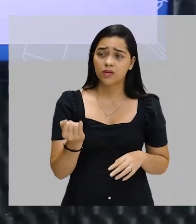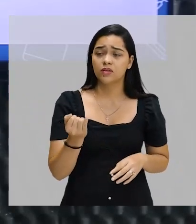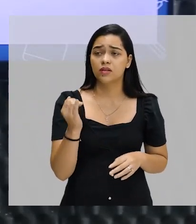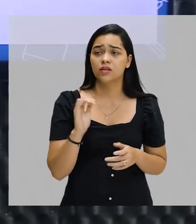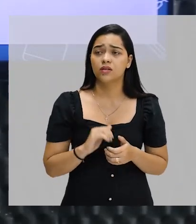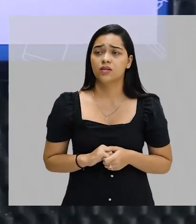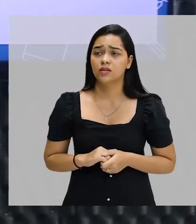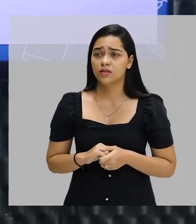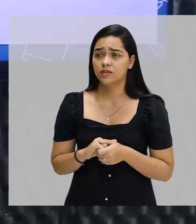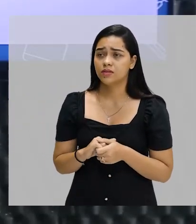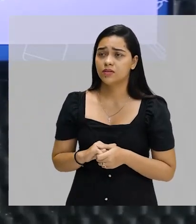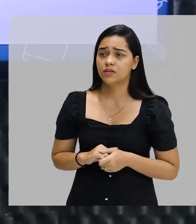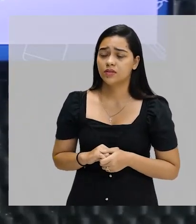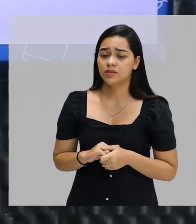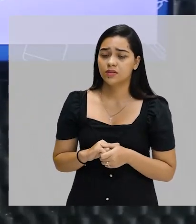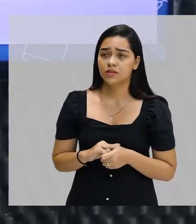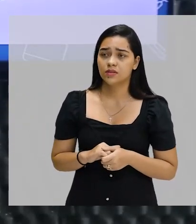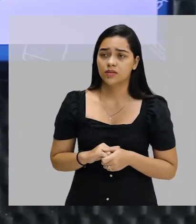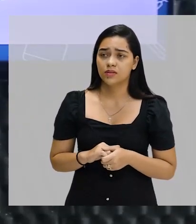coesão, tá?